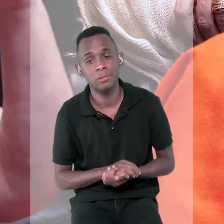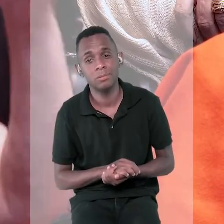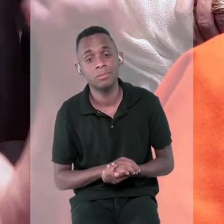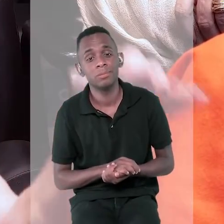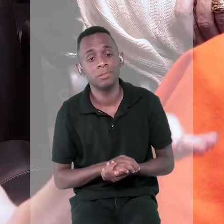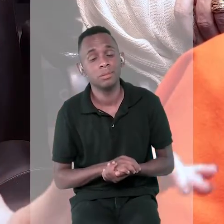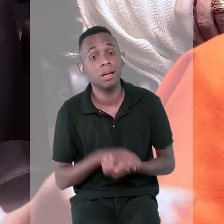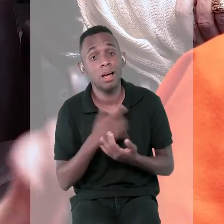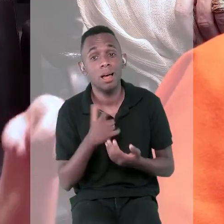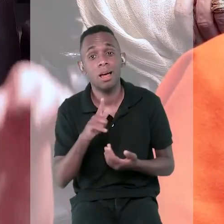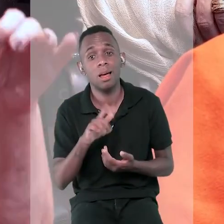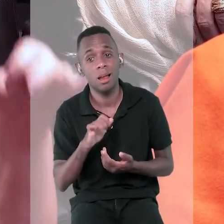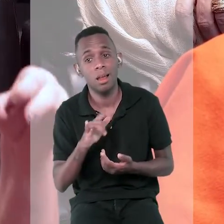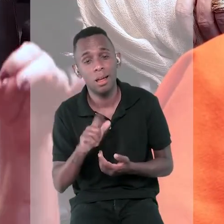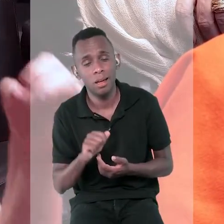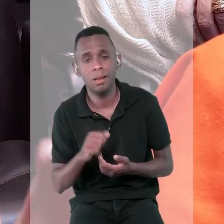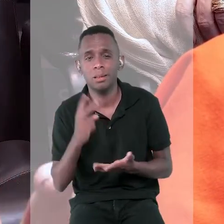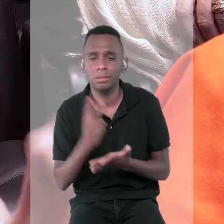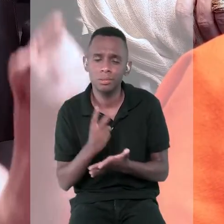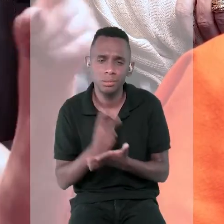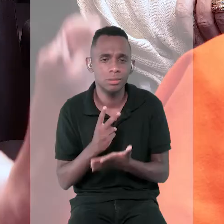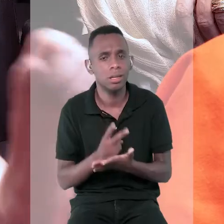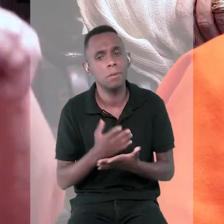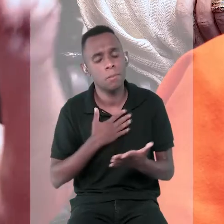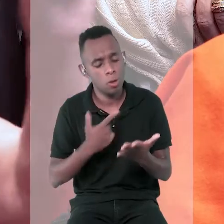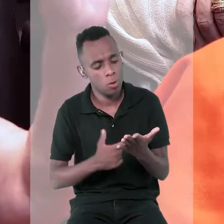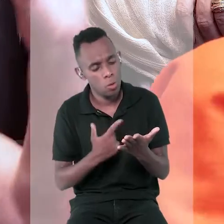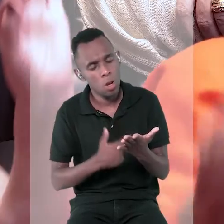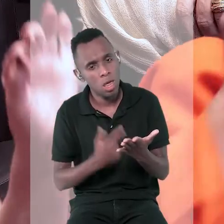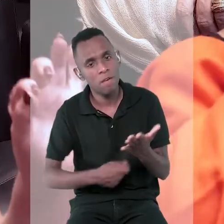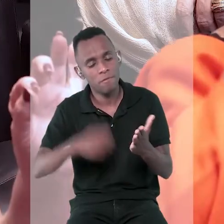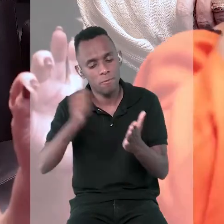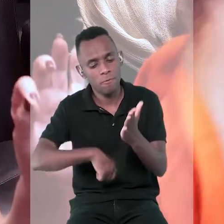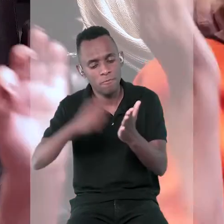Falou, Leila está lançando um livro. Todos os meus livros da Leila têm